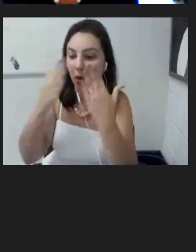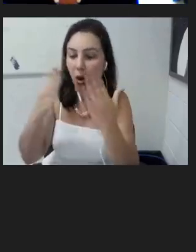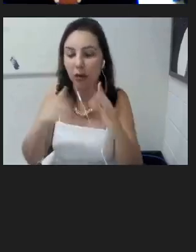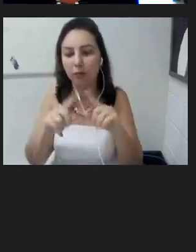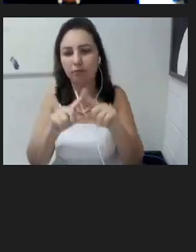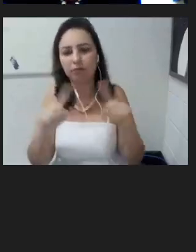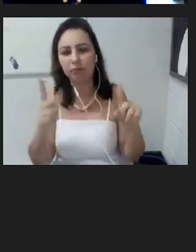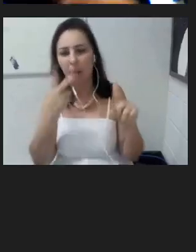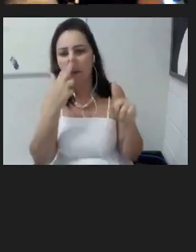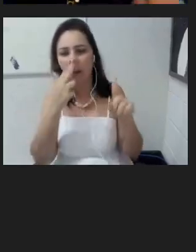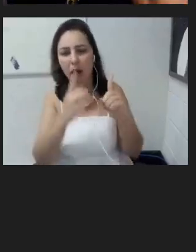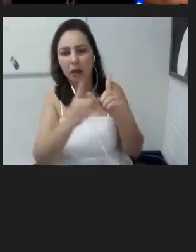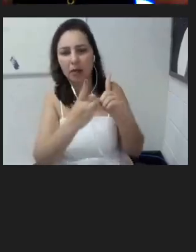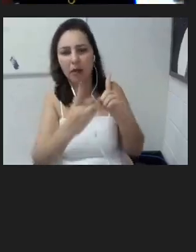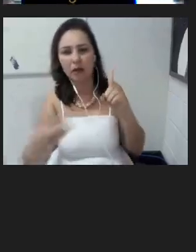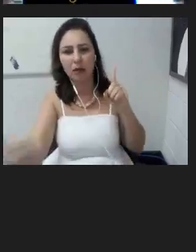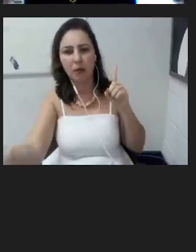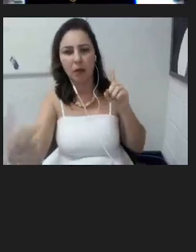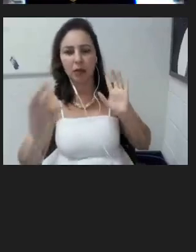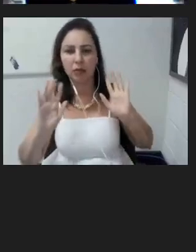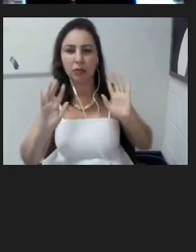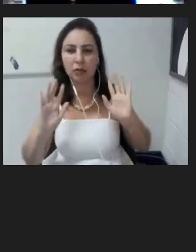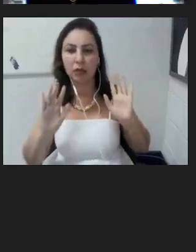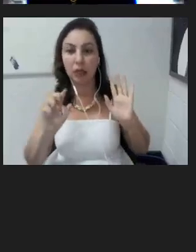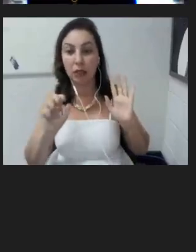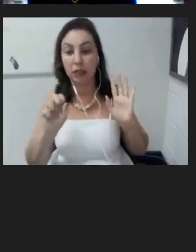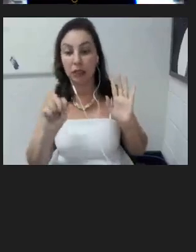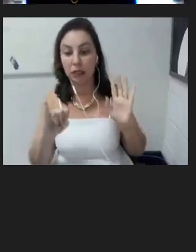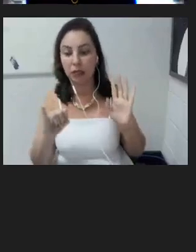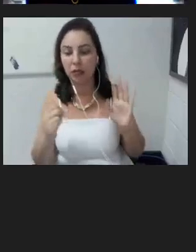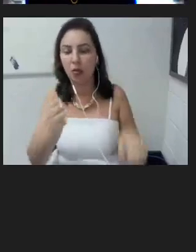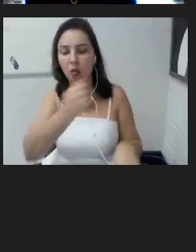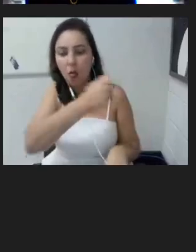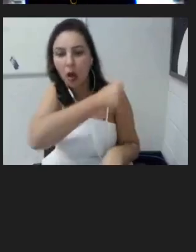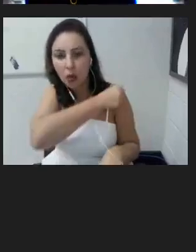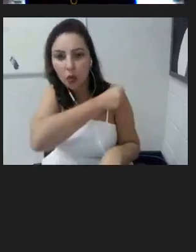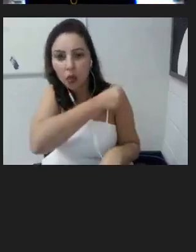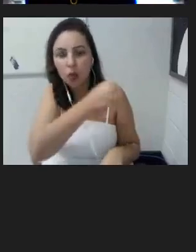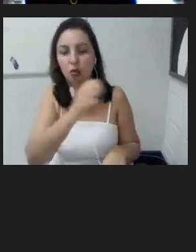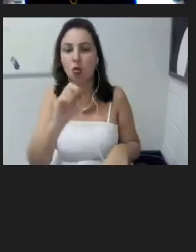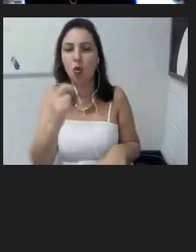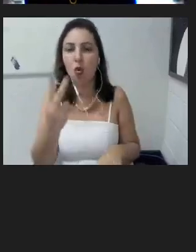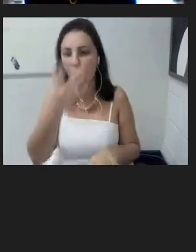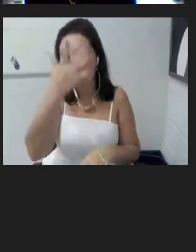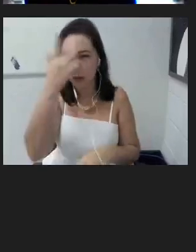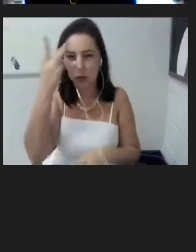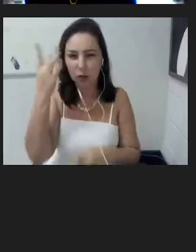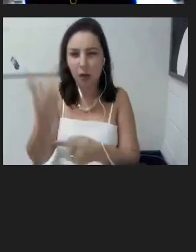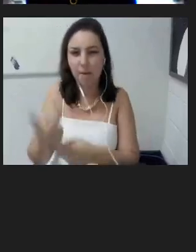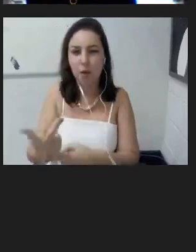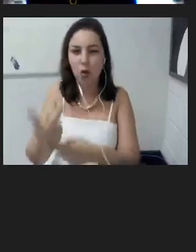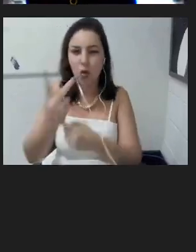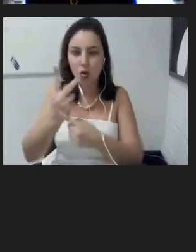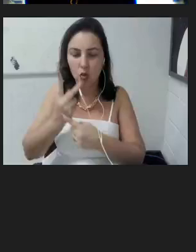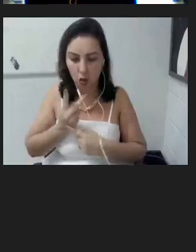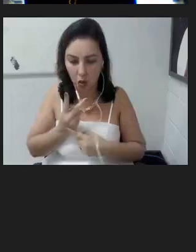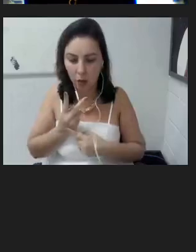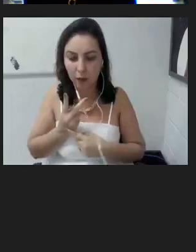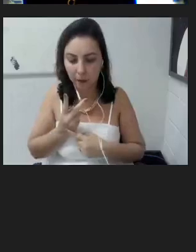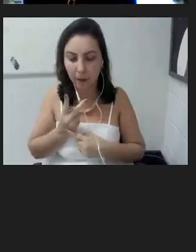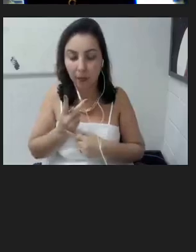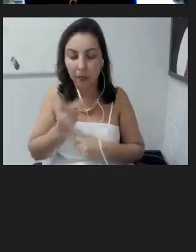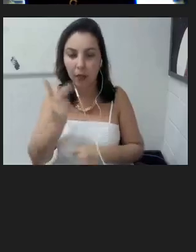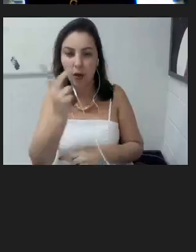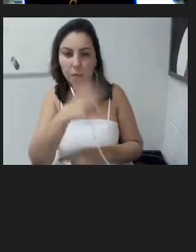um afastamento, assim, sabe? Se um aluno ou uma pessoa procurou de alguma forma por um